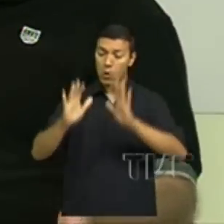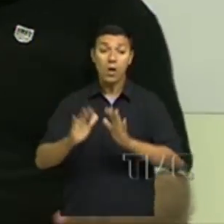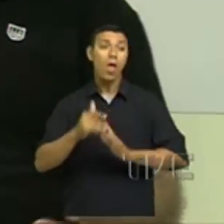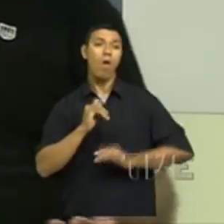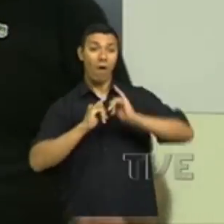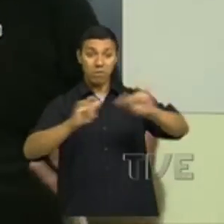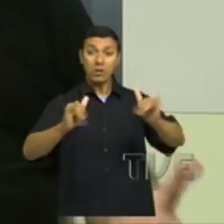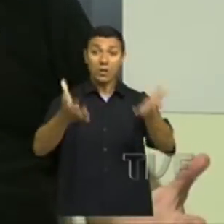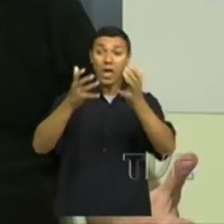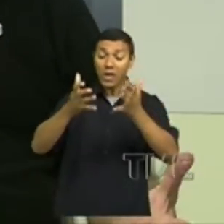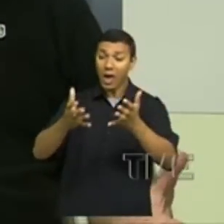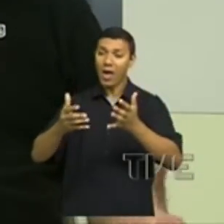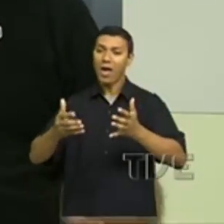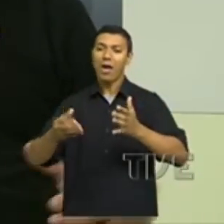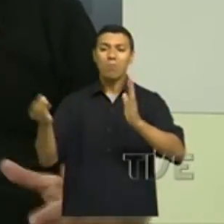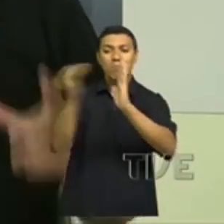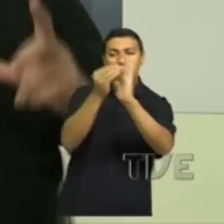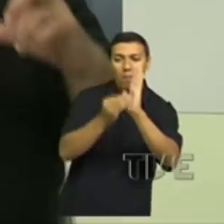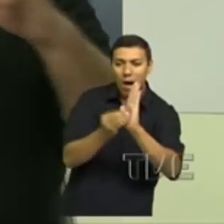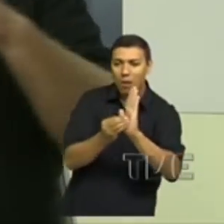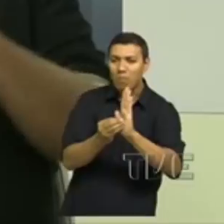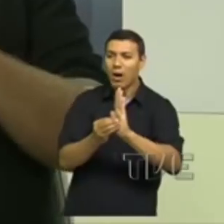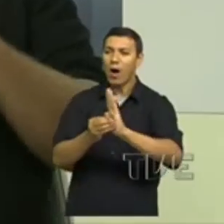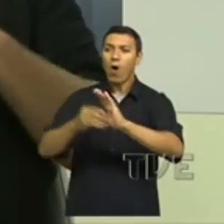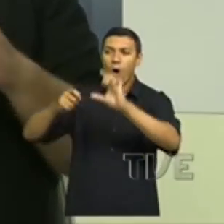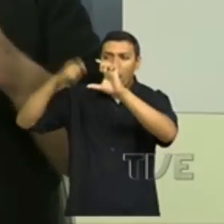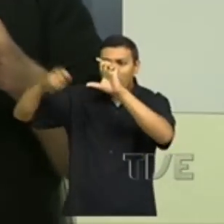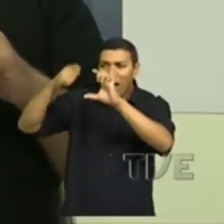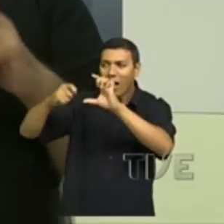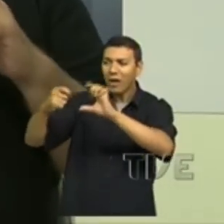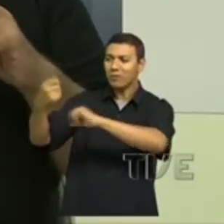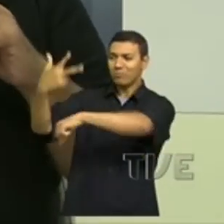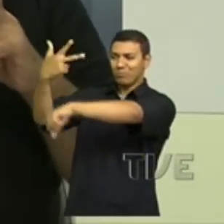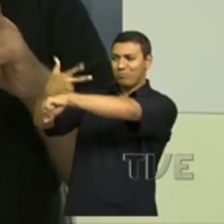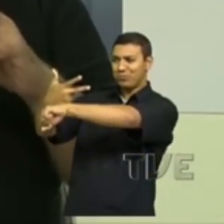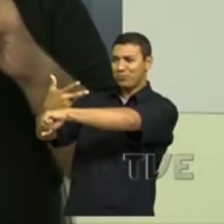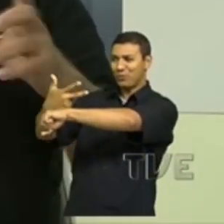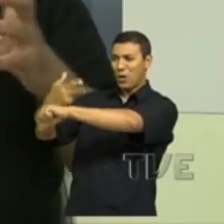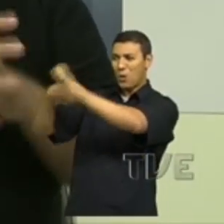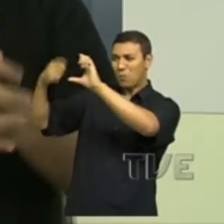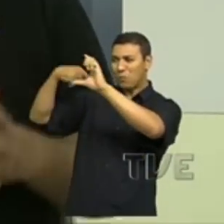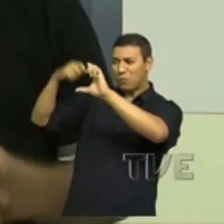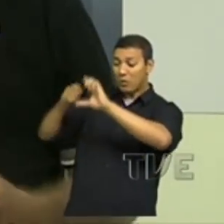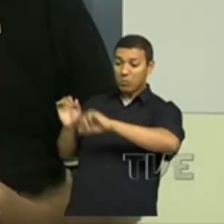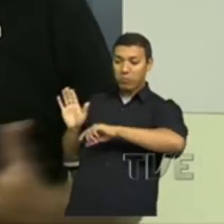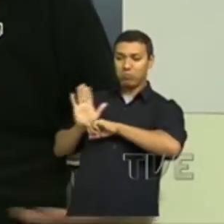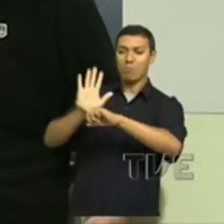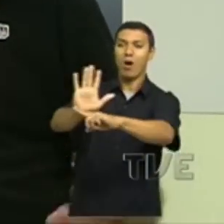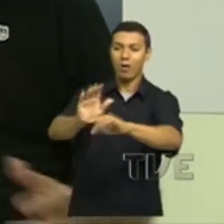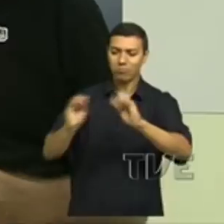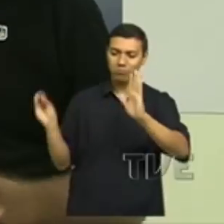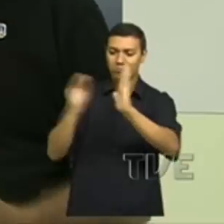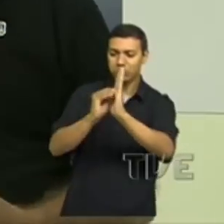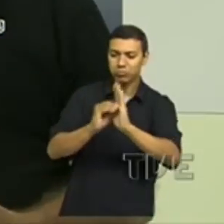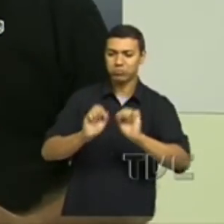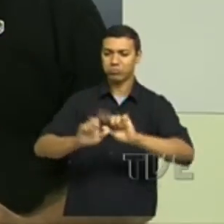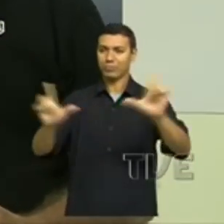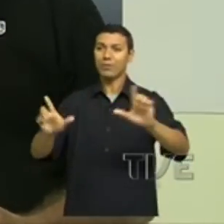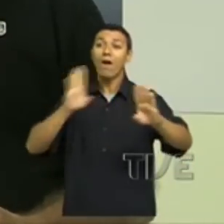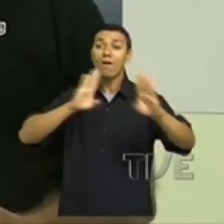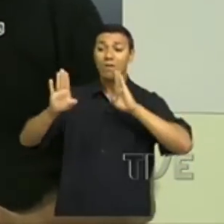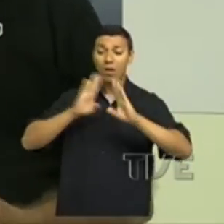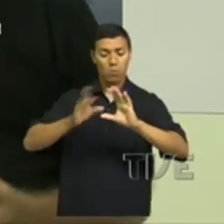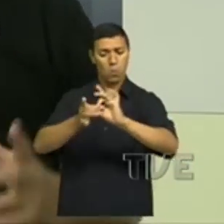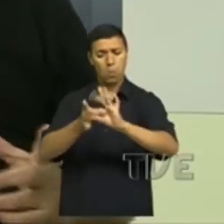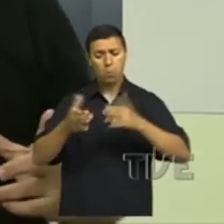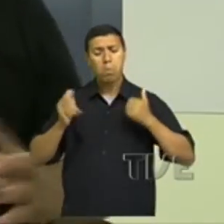depoimento é bem-vindo, né? Gravar com seu celular, fazer um depoimento e colocar lá no